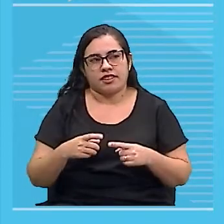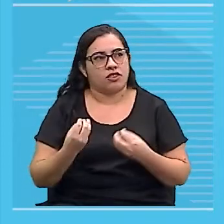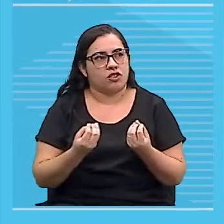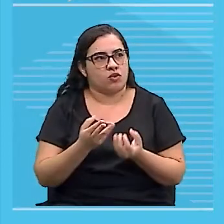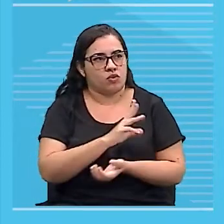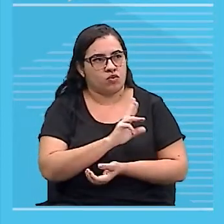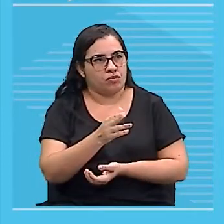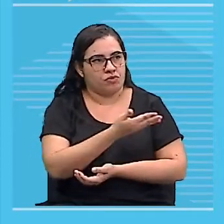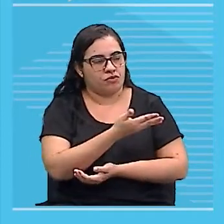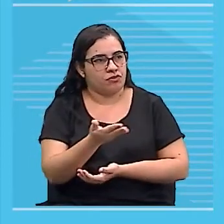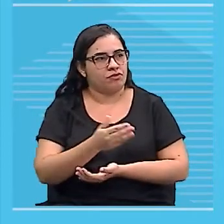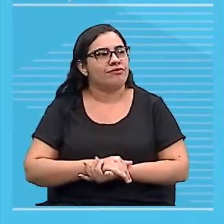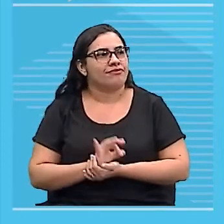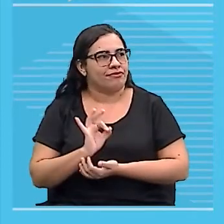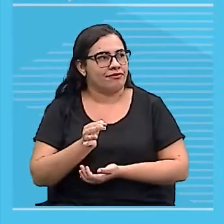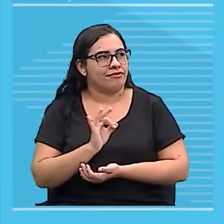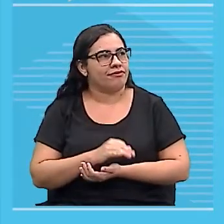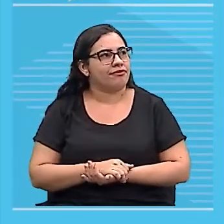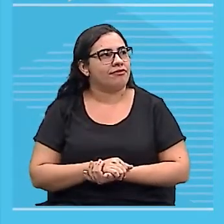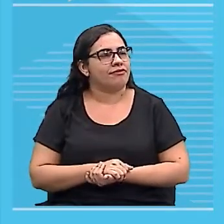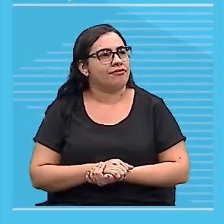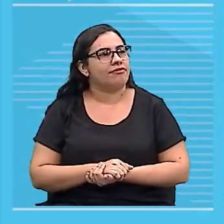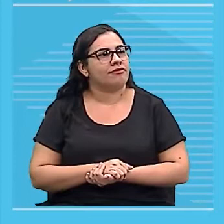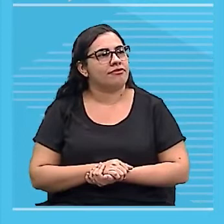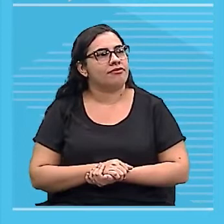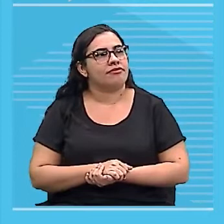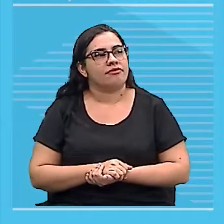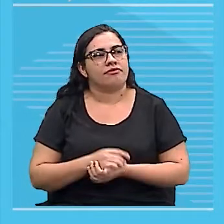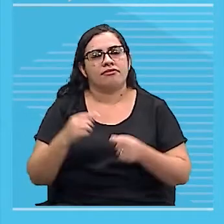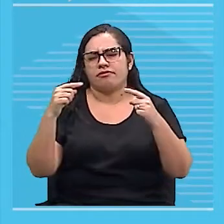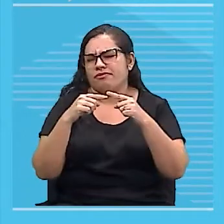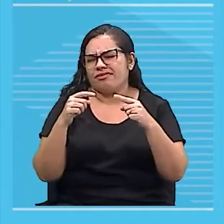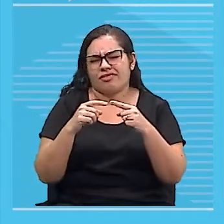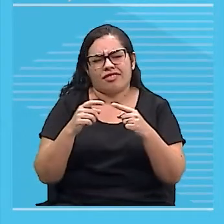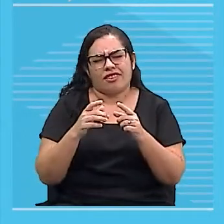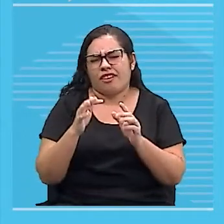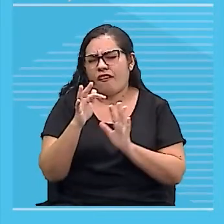capacitância. Certo? Essa é uma fórmula geral,